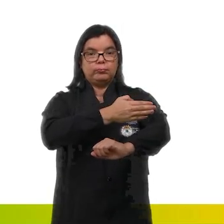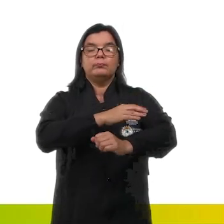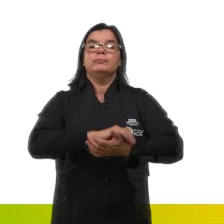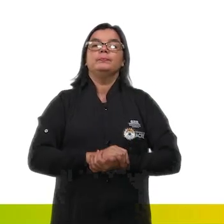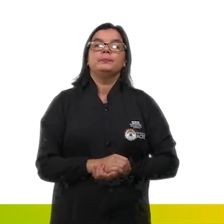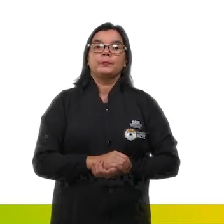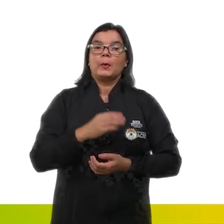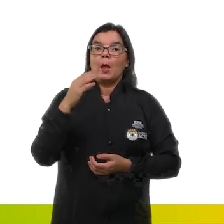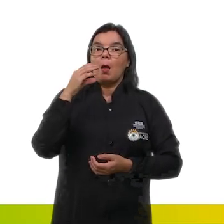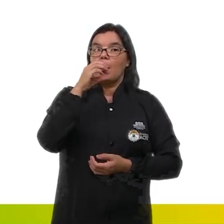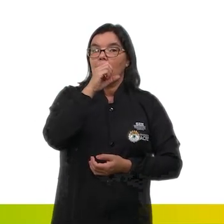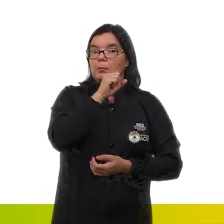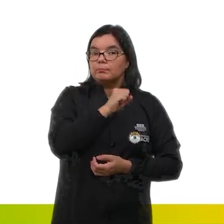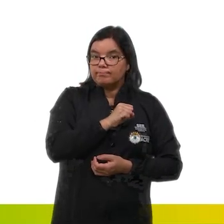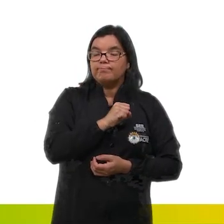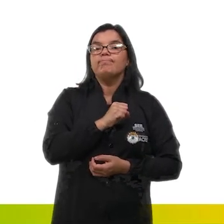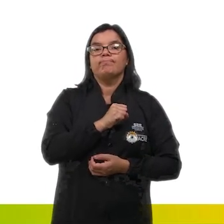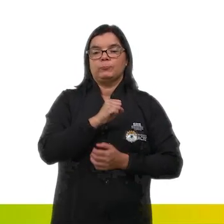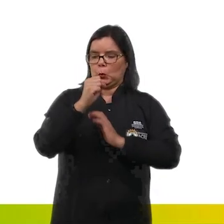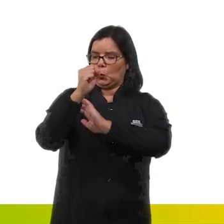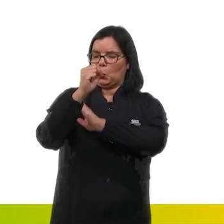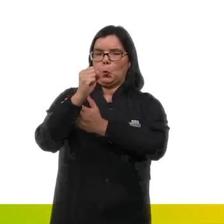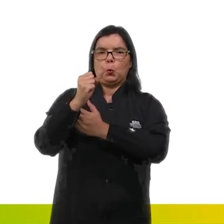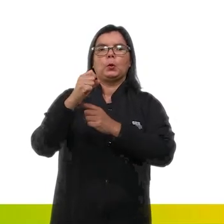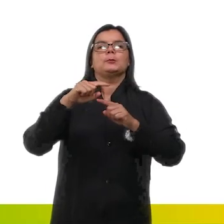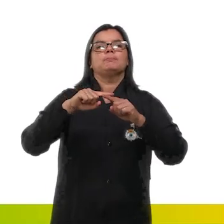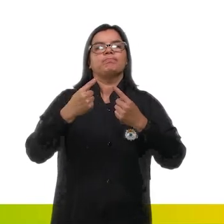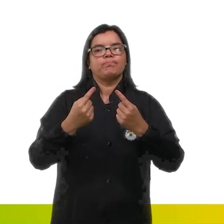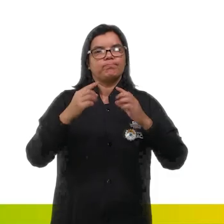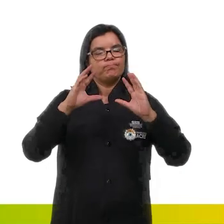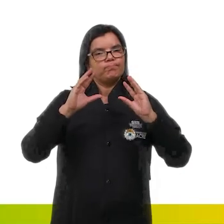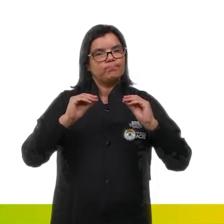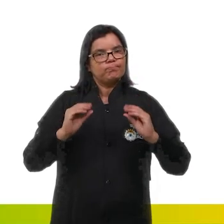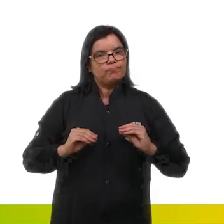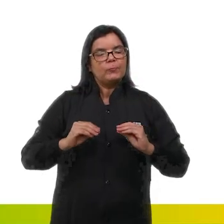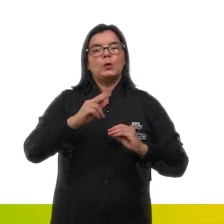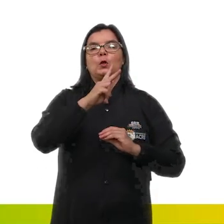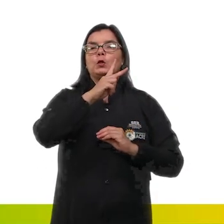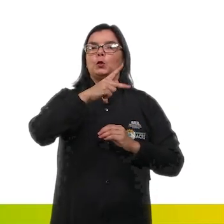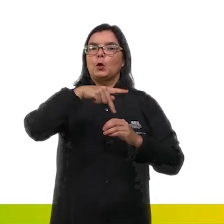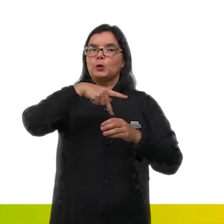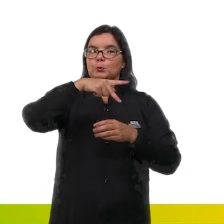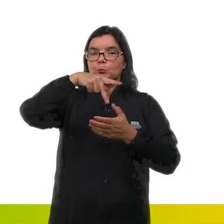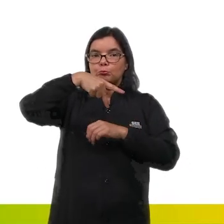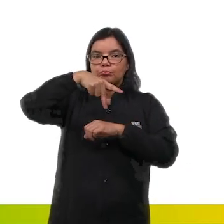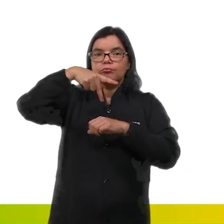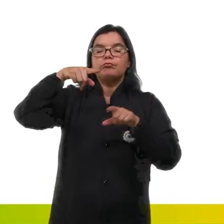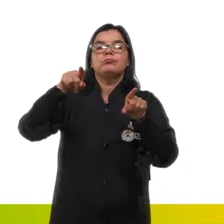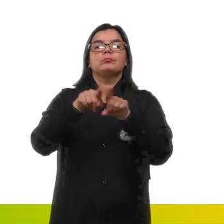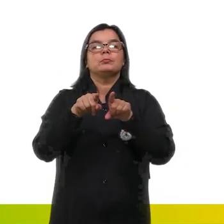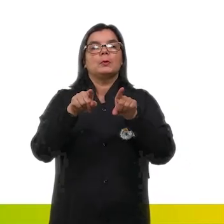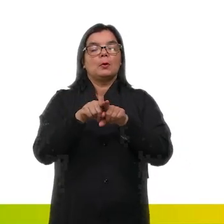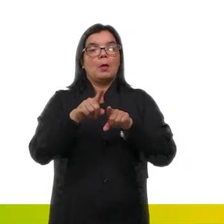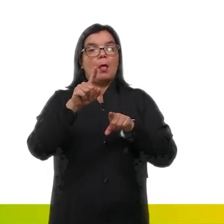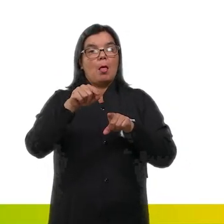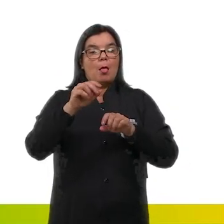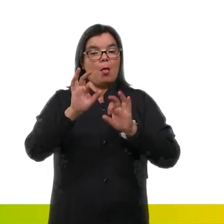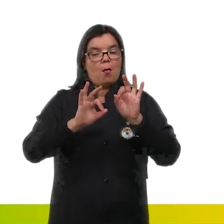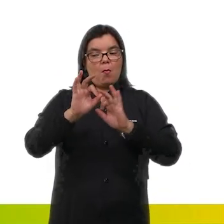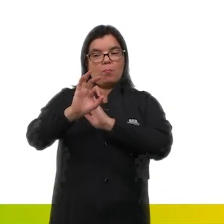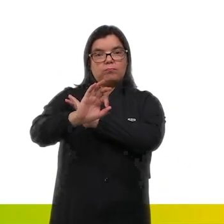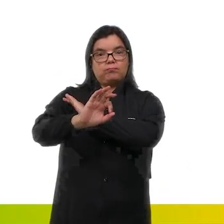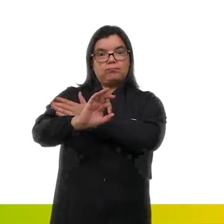a rápida recuperação muscular, a síntese proteica, crescimento muscular, tá bom? É a construção do